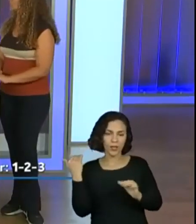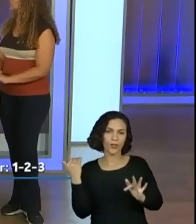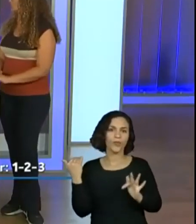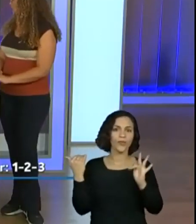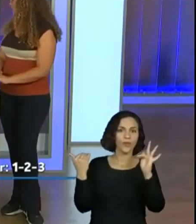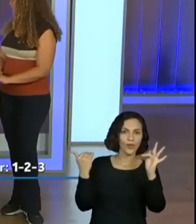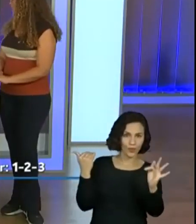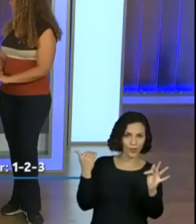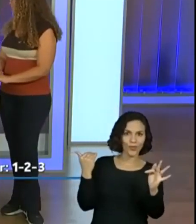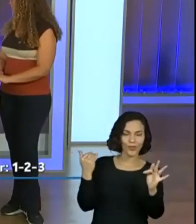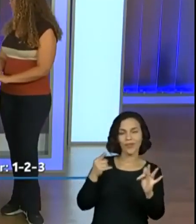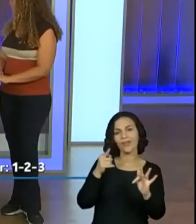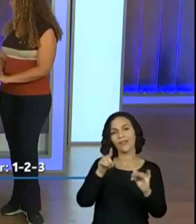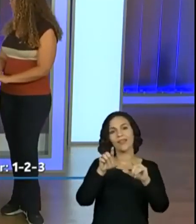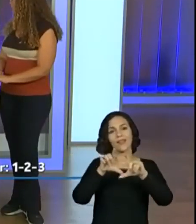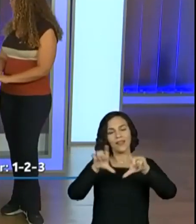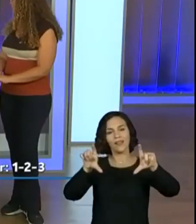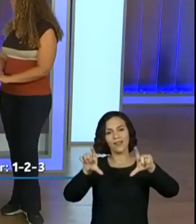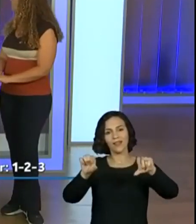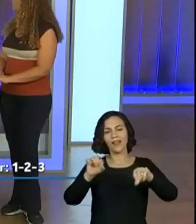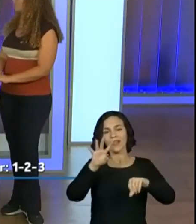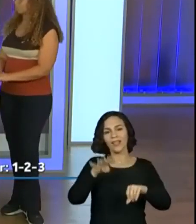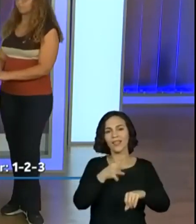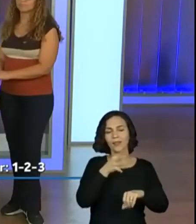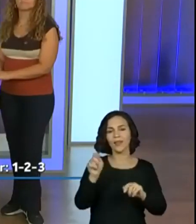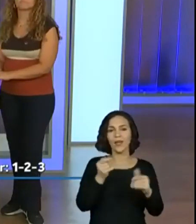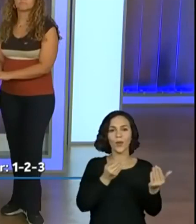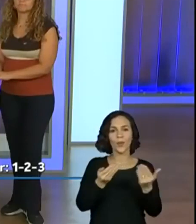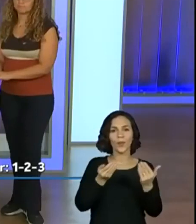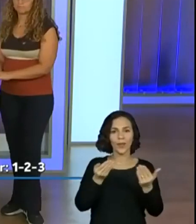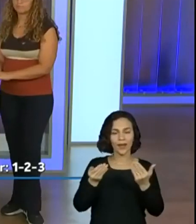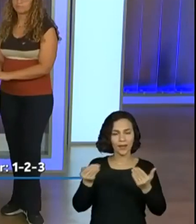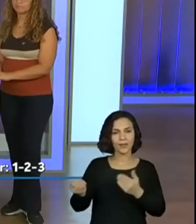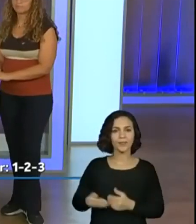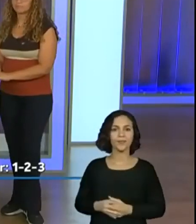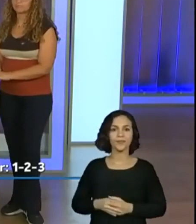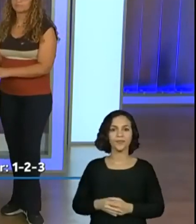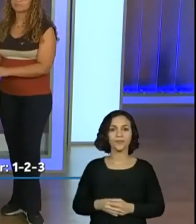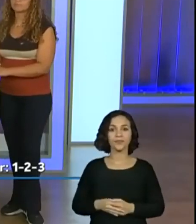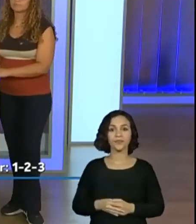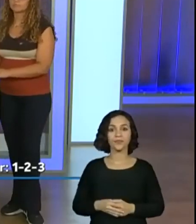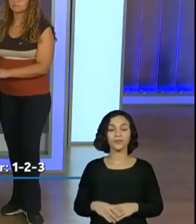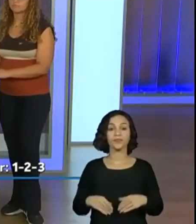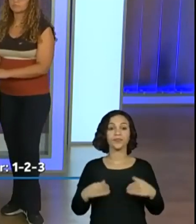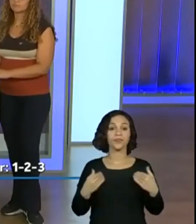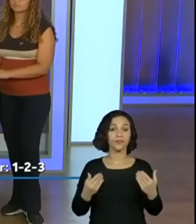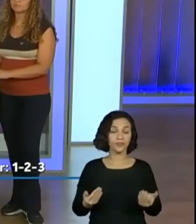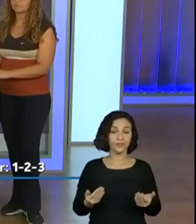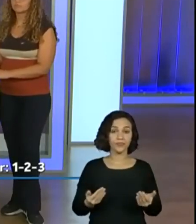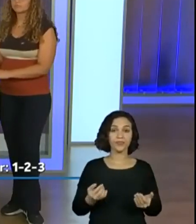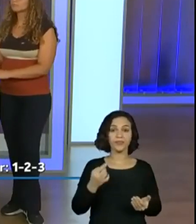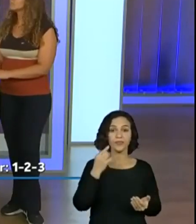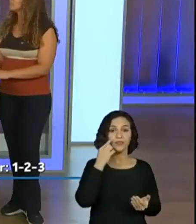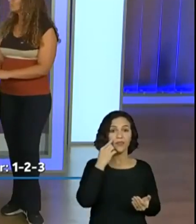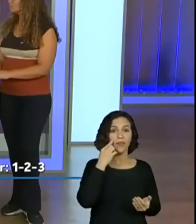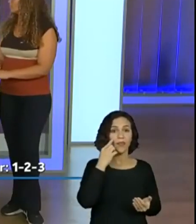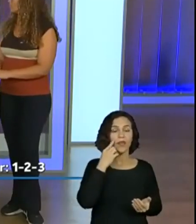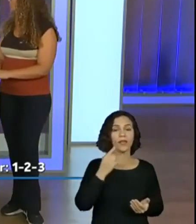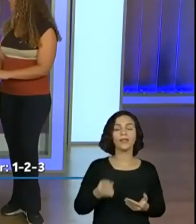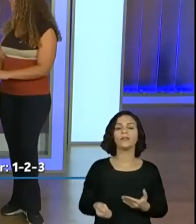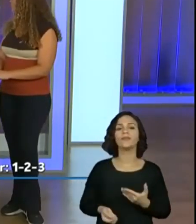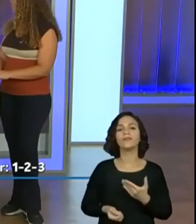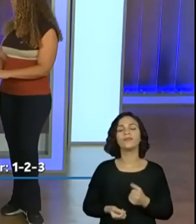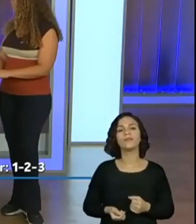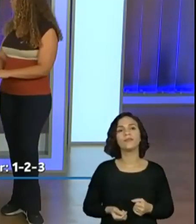de tabelinha sim. E ir brincando com eles mesmo, né? A gente agora tem aqui um pedacinho de uma aula lá,